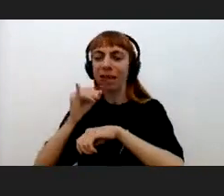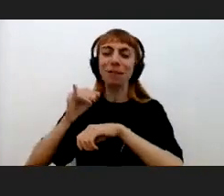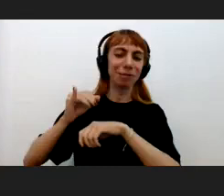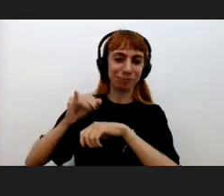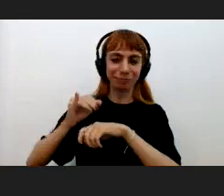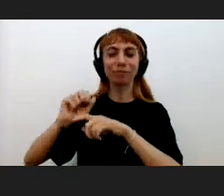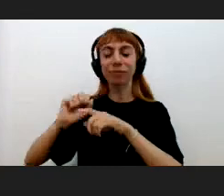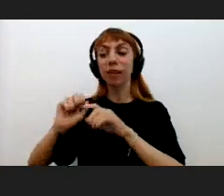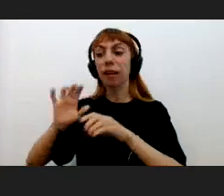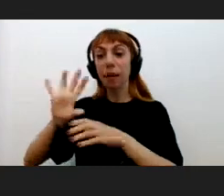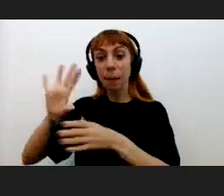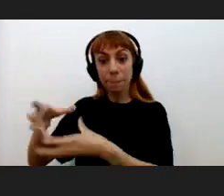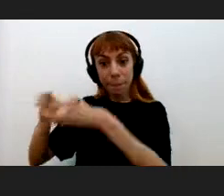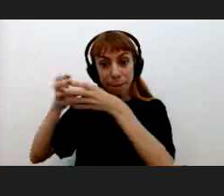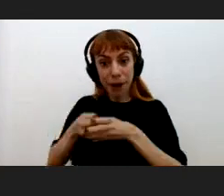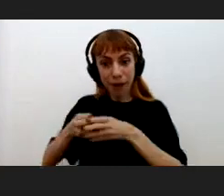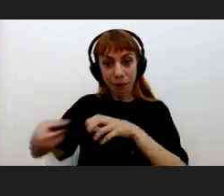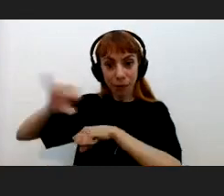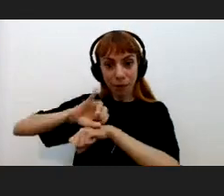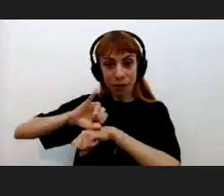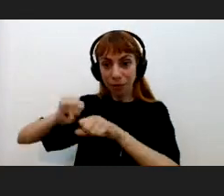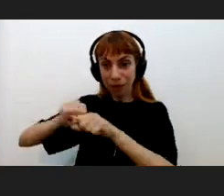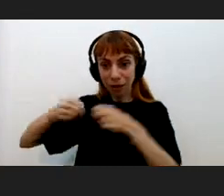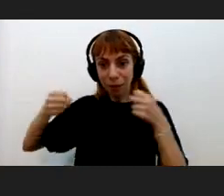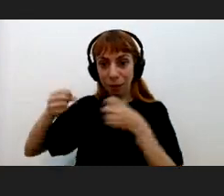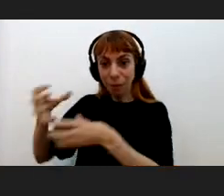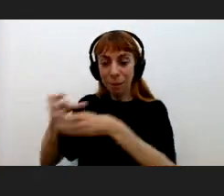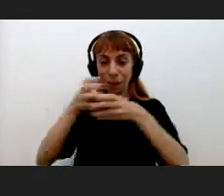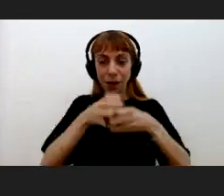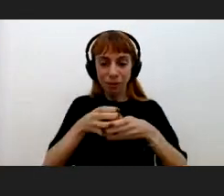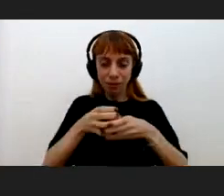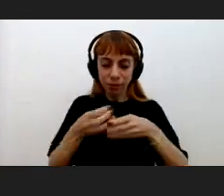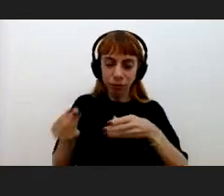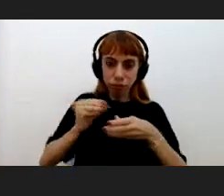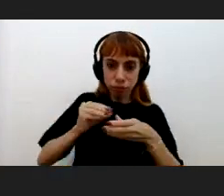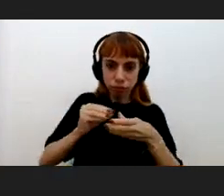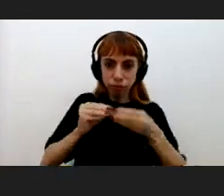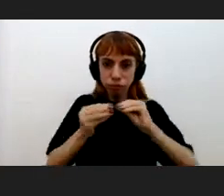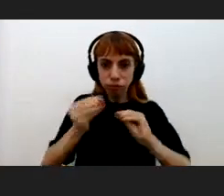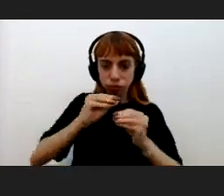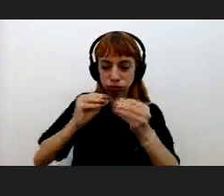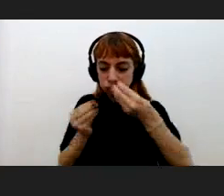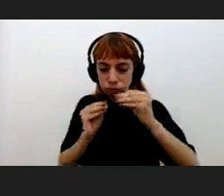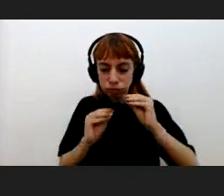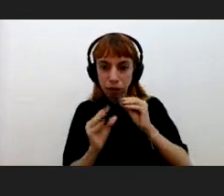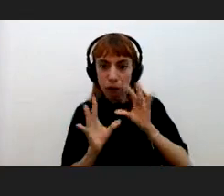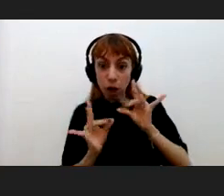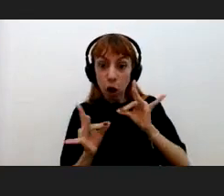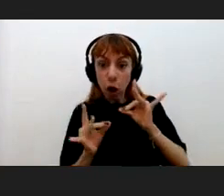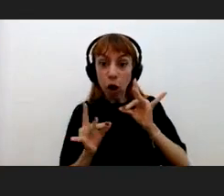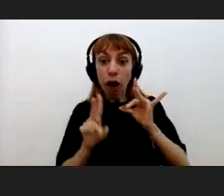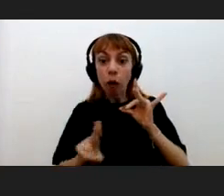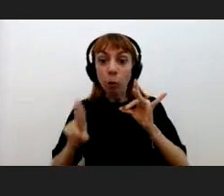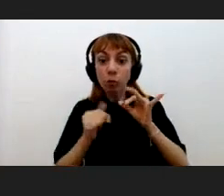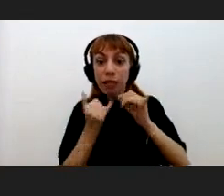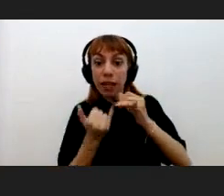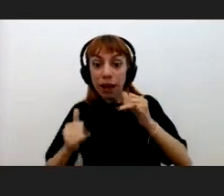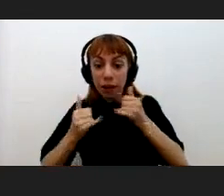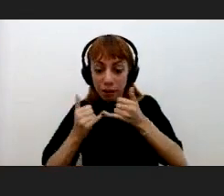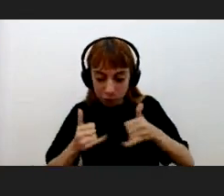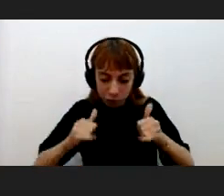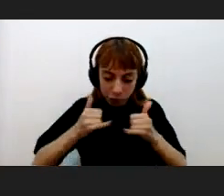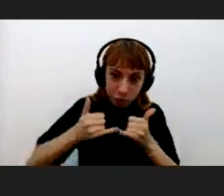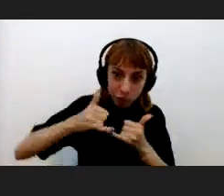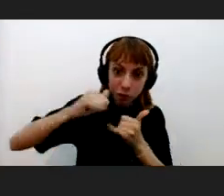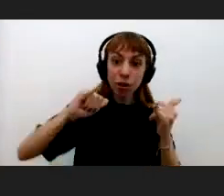desse objeto com fios de ouro. Então, a imagem que eu separei aqui para vocês agora é uma imagem de um vaso colado